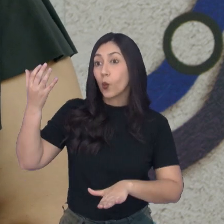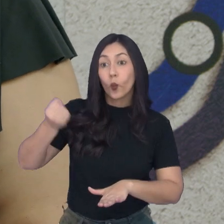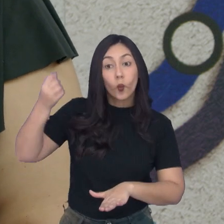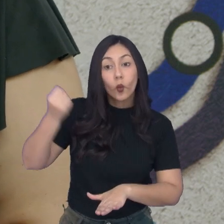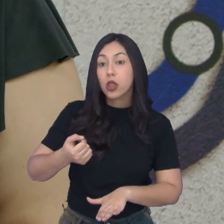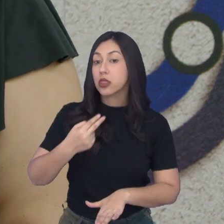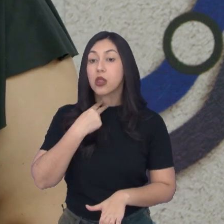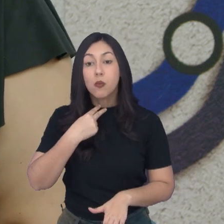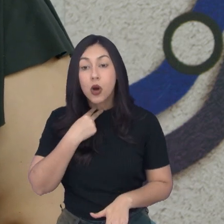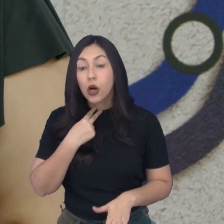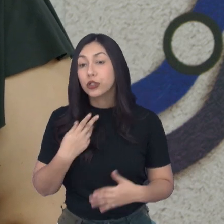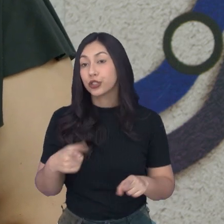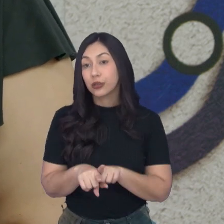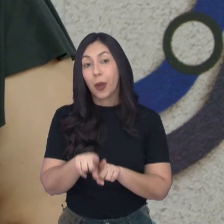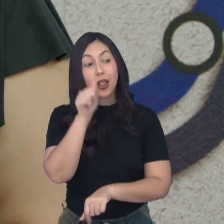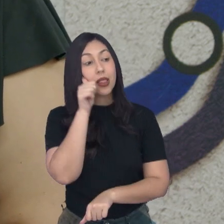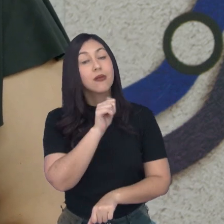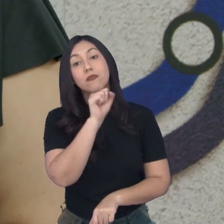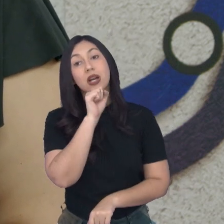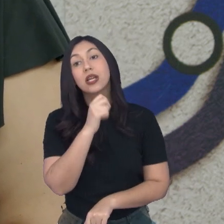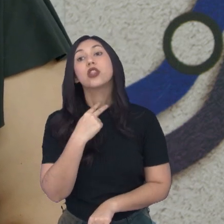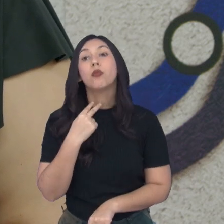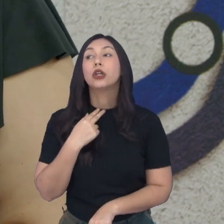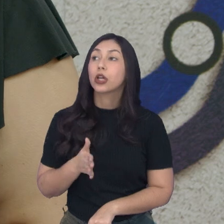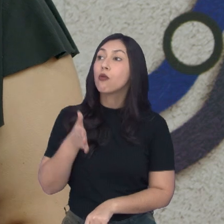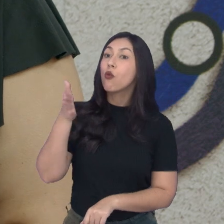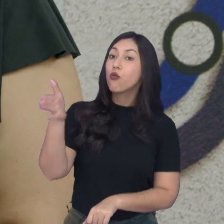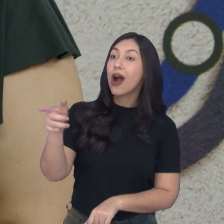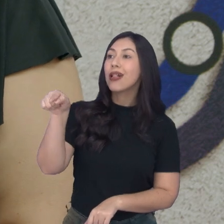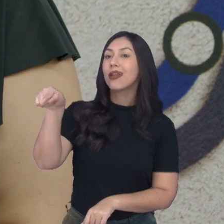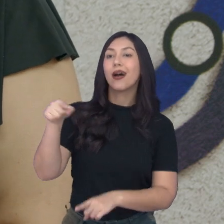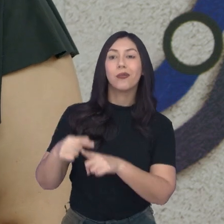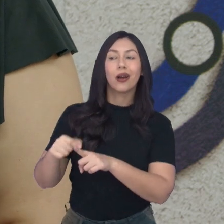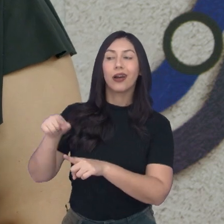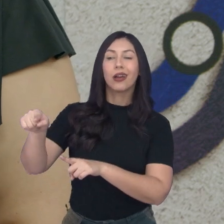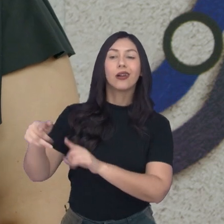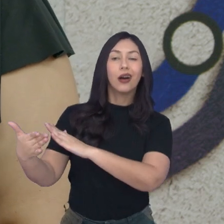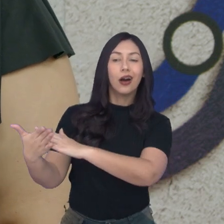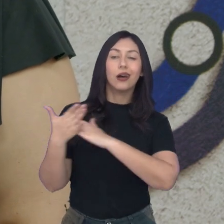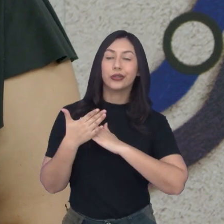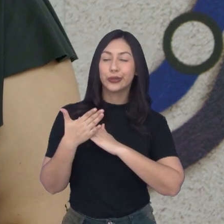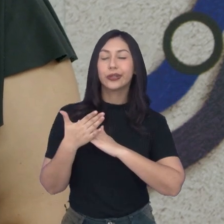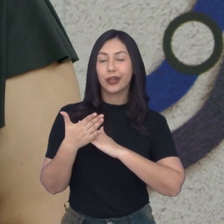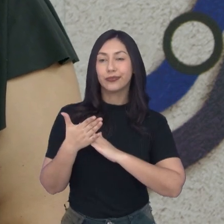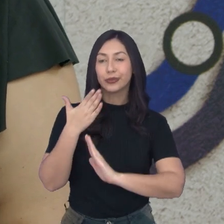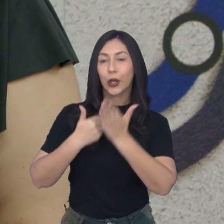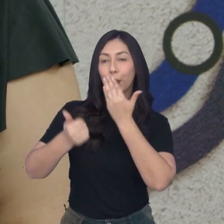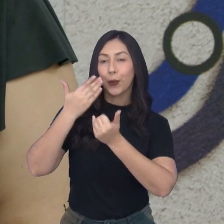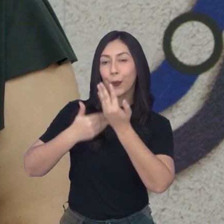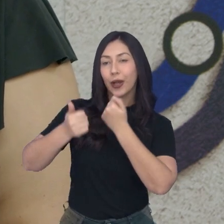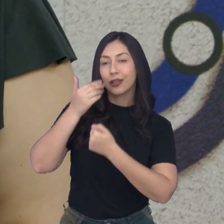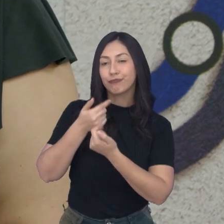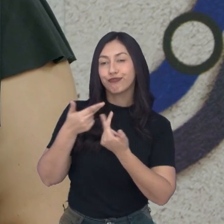com leite, né? Procura muito produto vegano porque vai ser o que vai ajudar na alimentação daquela